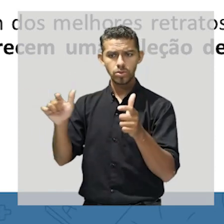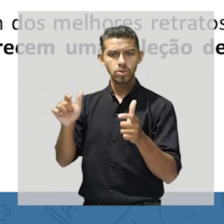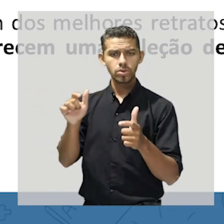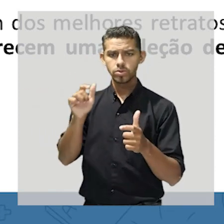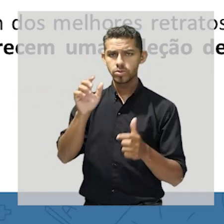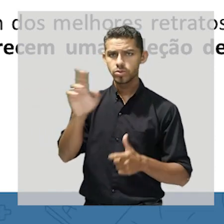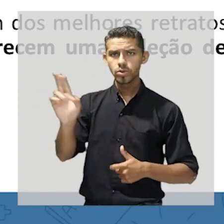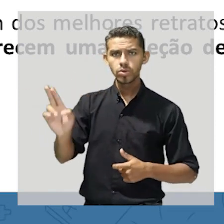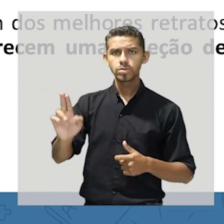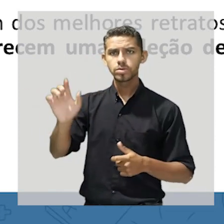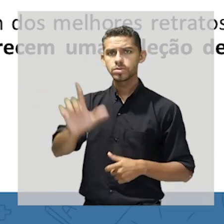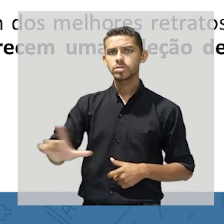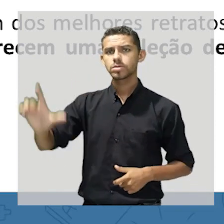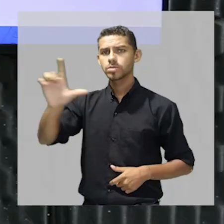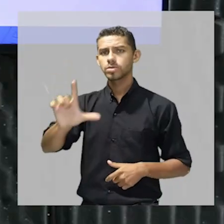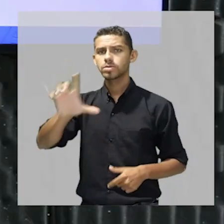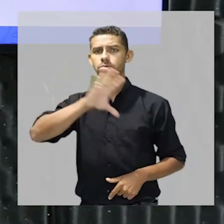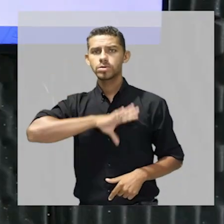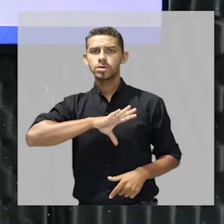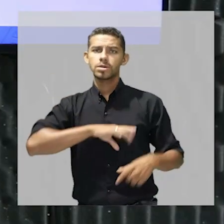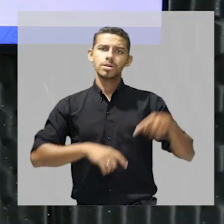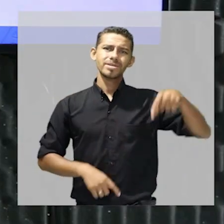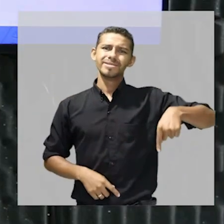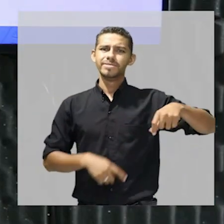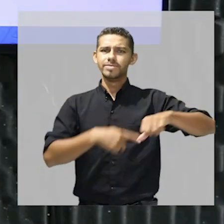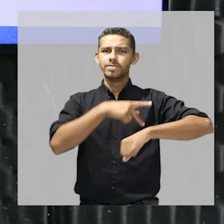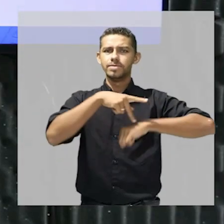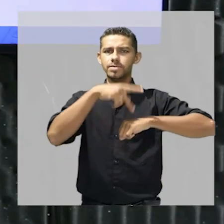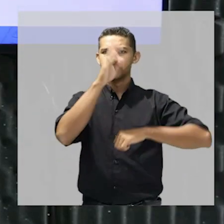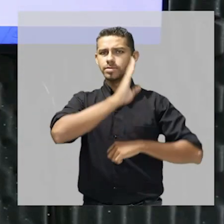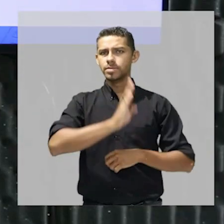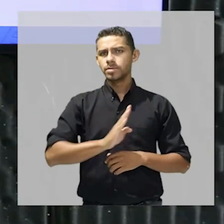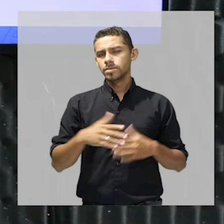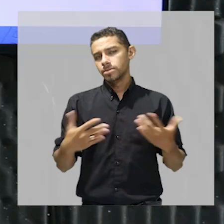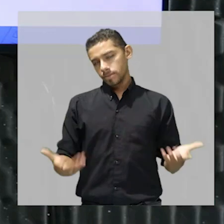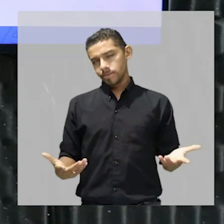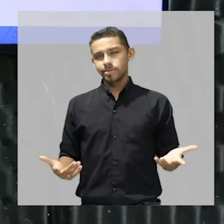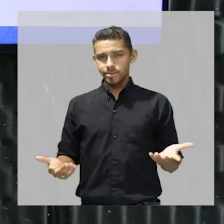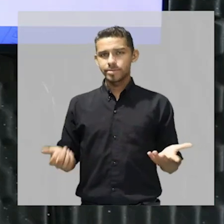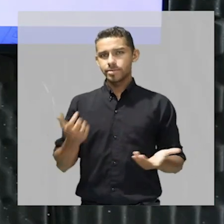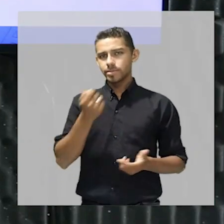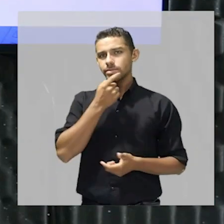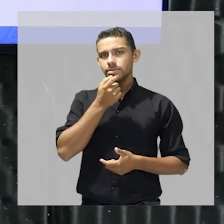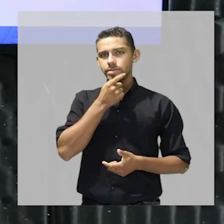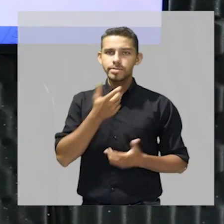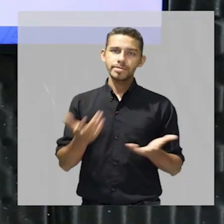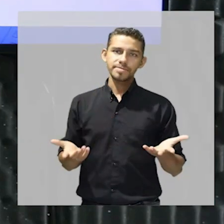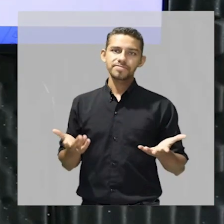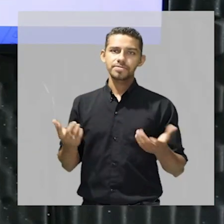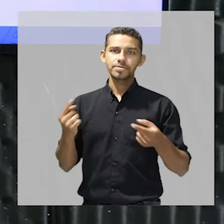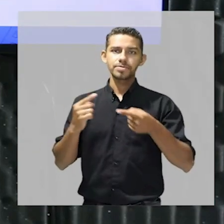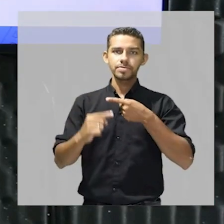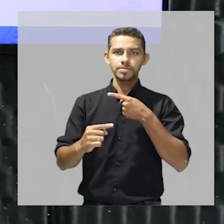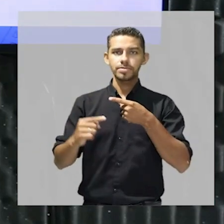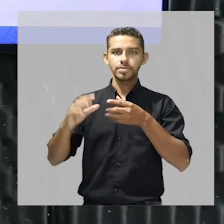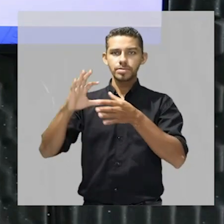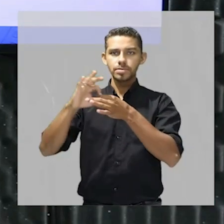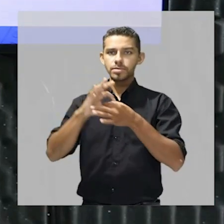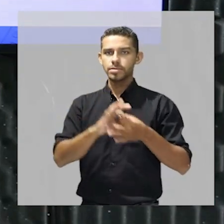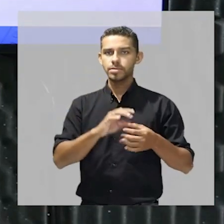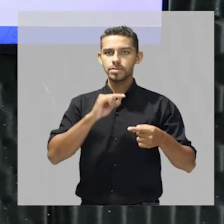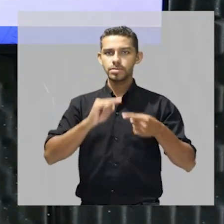maior nome da literatura portuguesa e aqui no Brasil faz piada com isso é engraçado né então isso é uma coisa fora de contexto